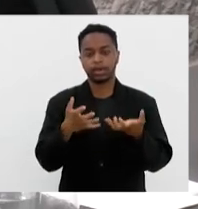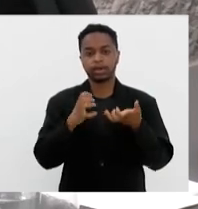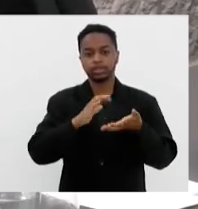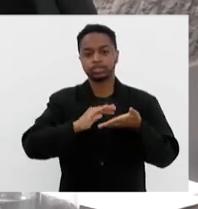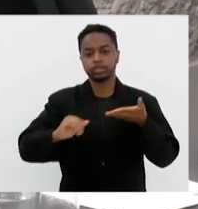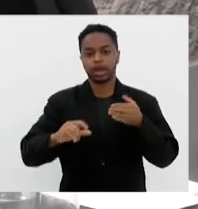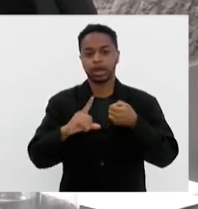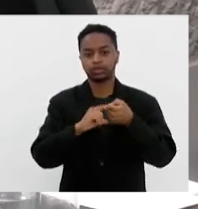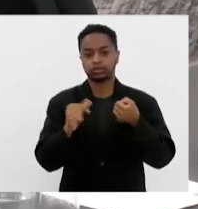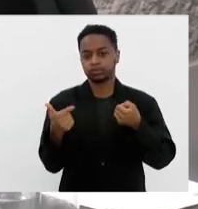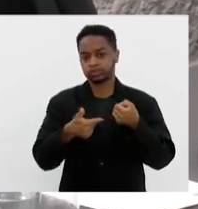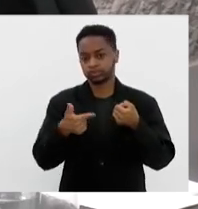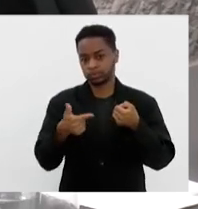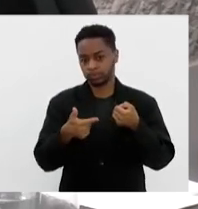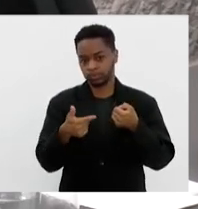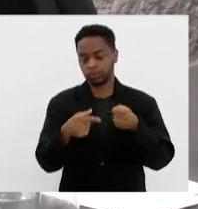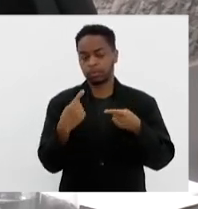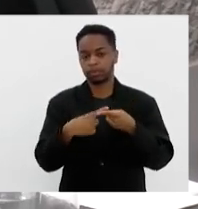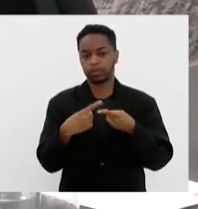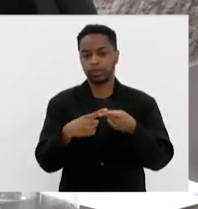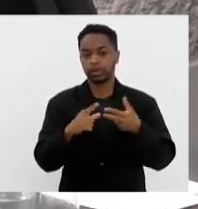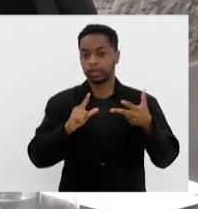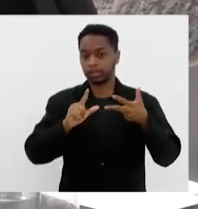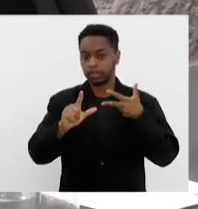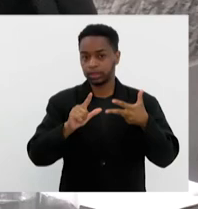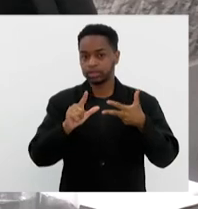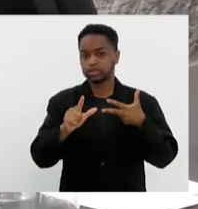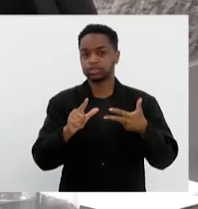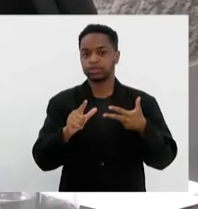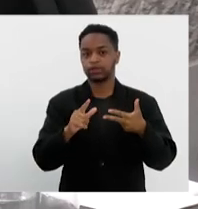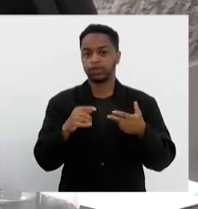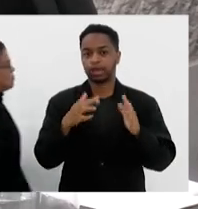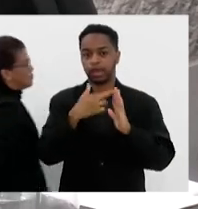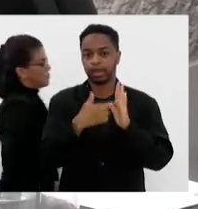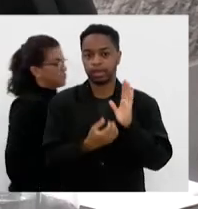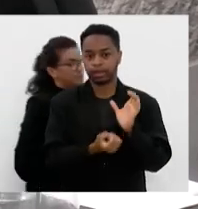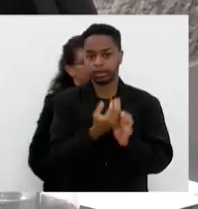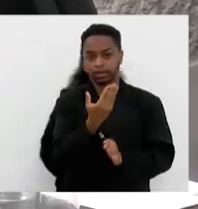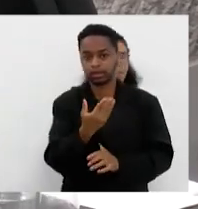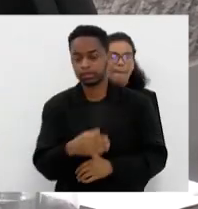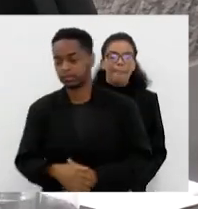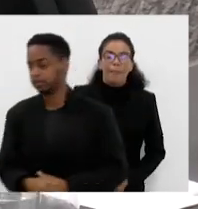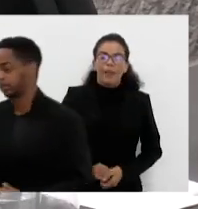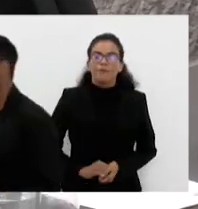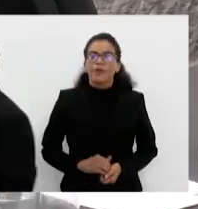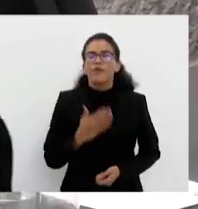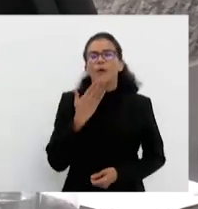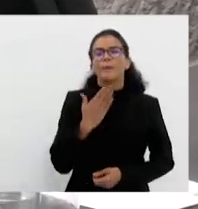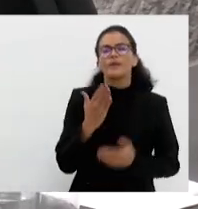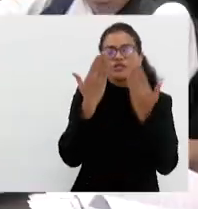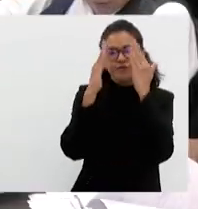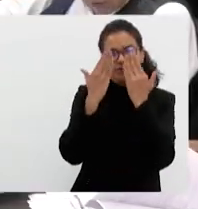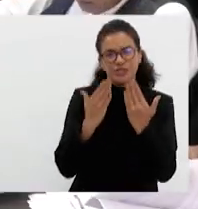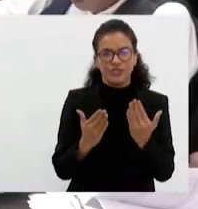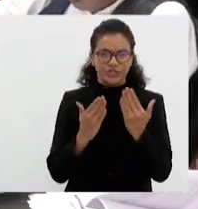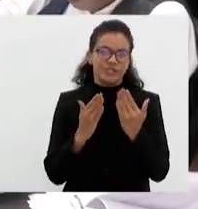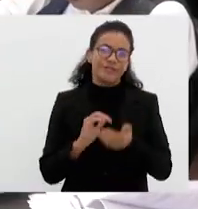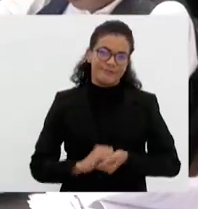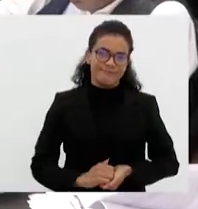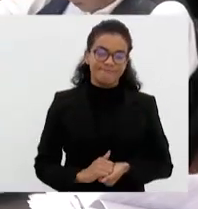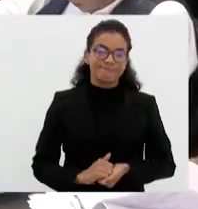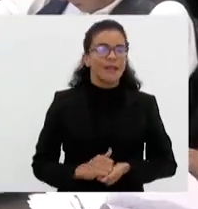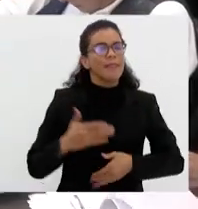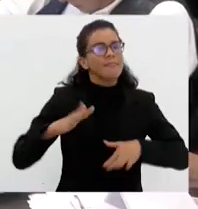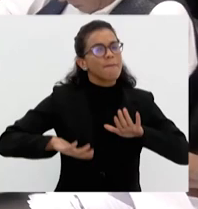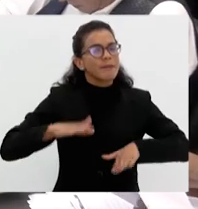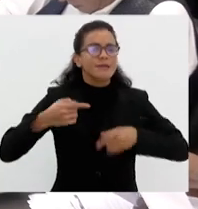2º, que o Poder Legislativo regulamentará emendas. Eu queria pedir vista. Então, independente da